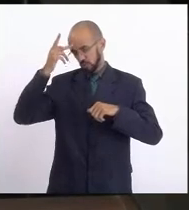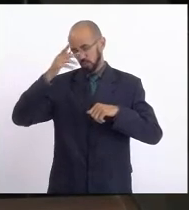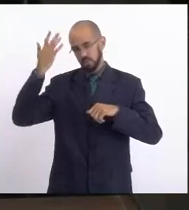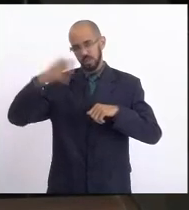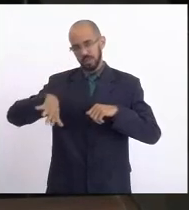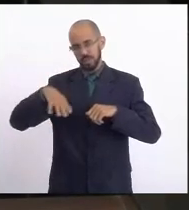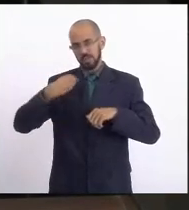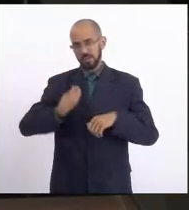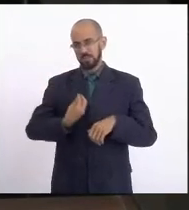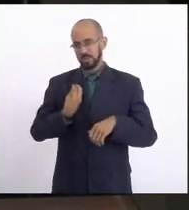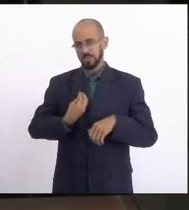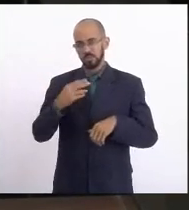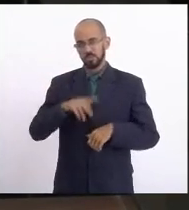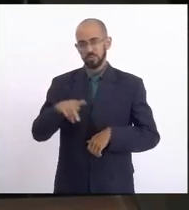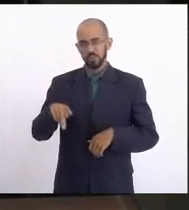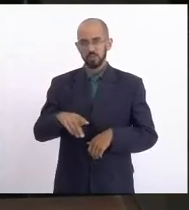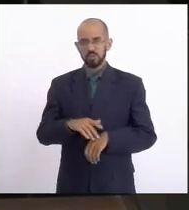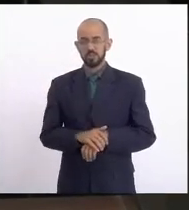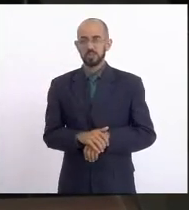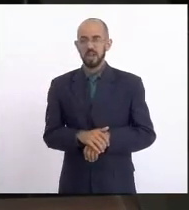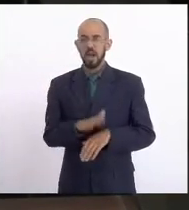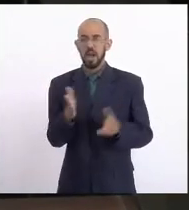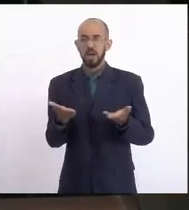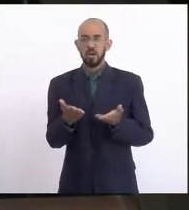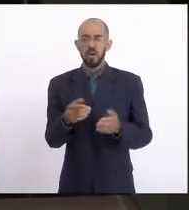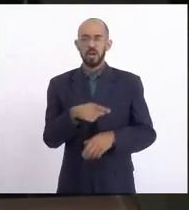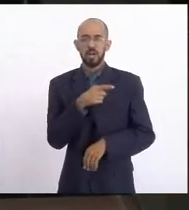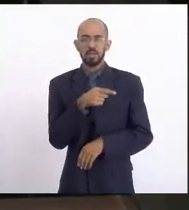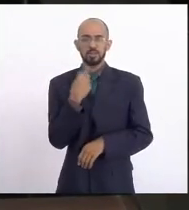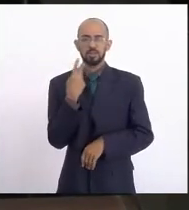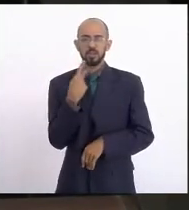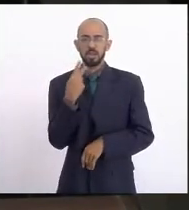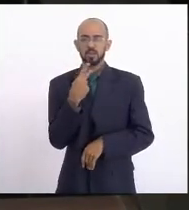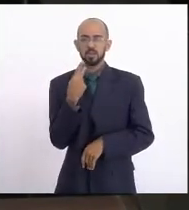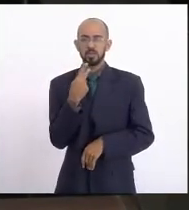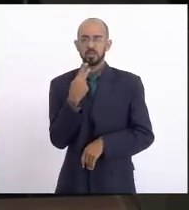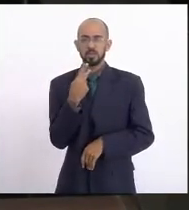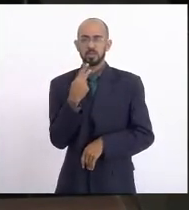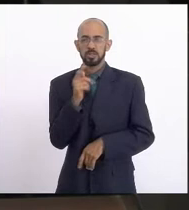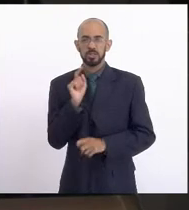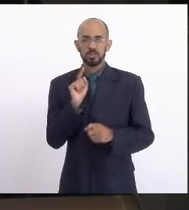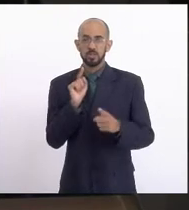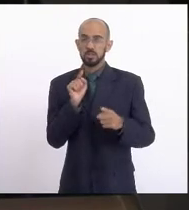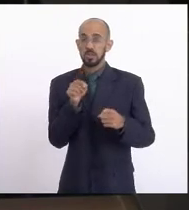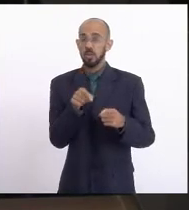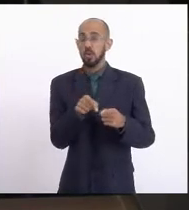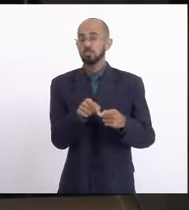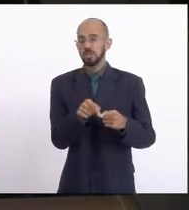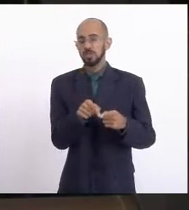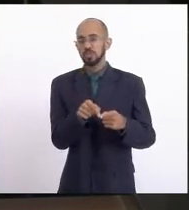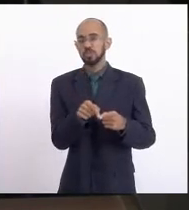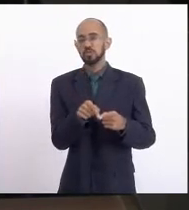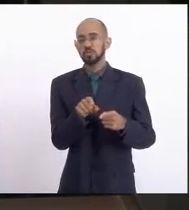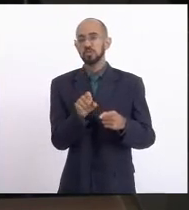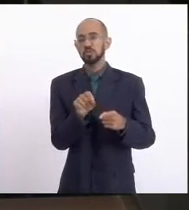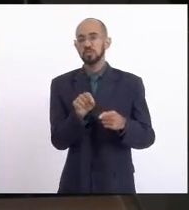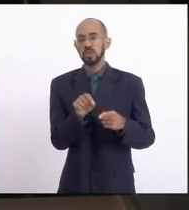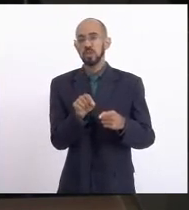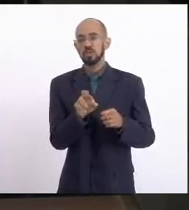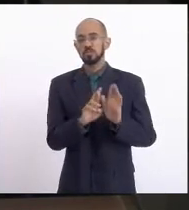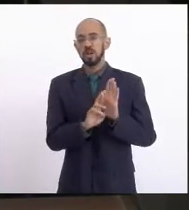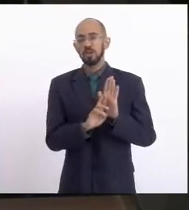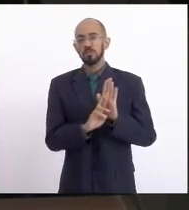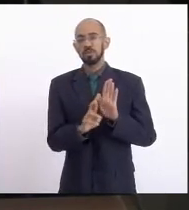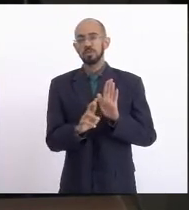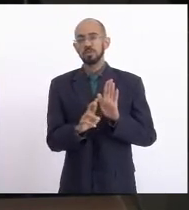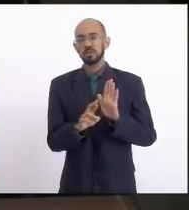participassem. Agora, esses vereadores, deputado Luiz Paulo, foram objetos de uma representação à Comissão de Ética